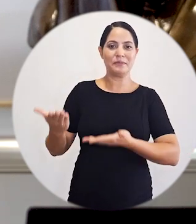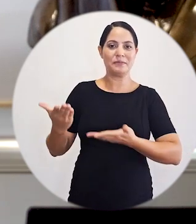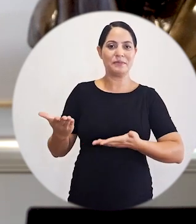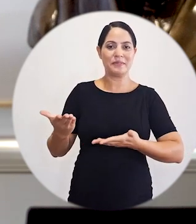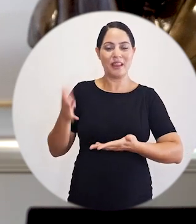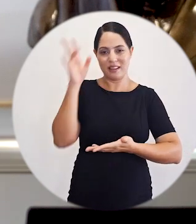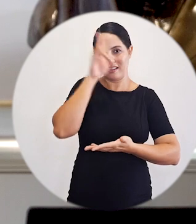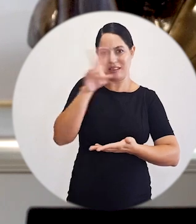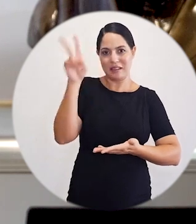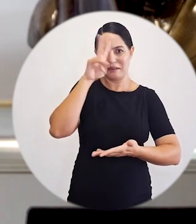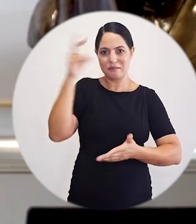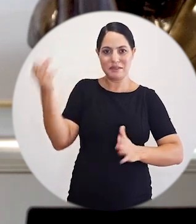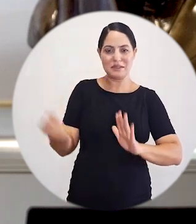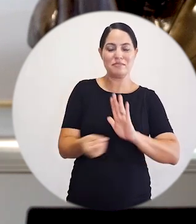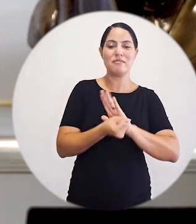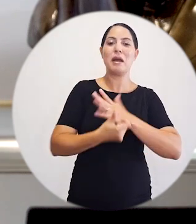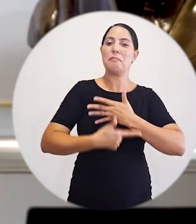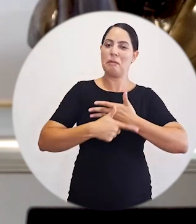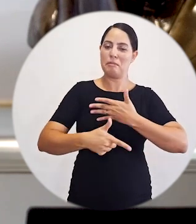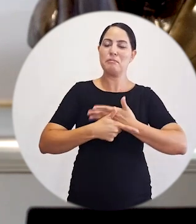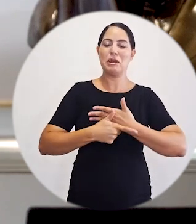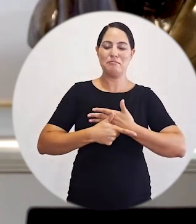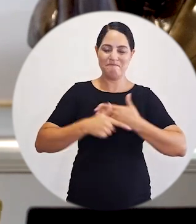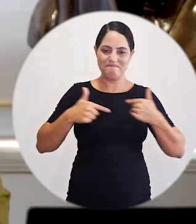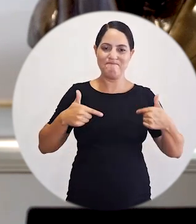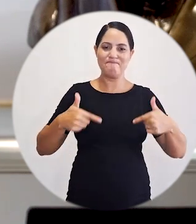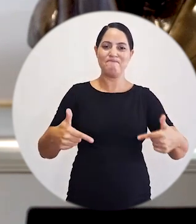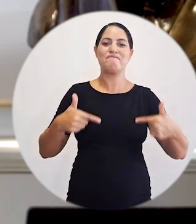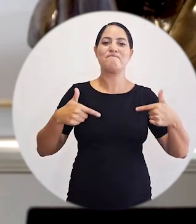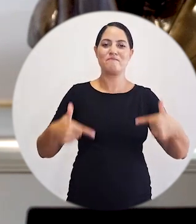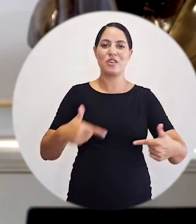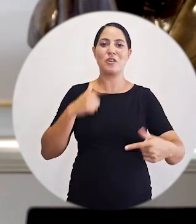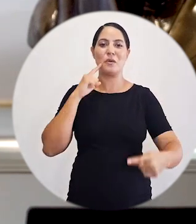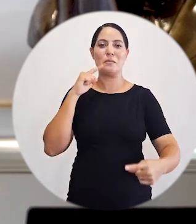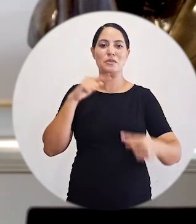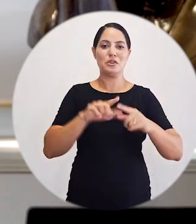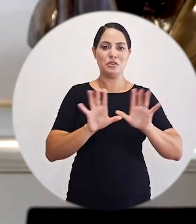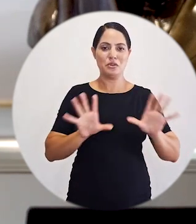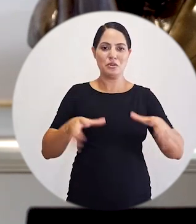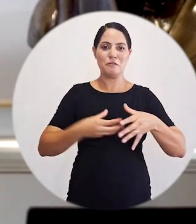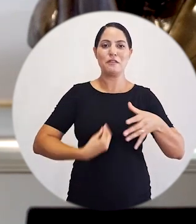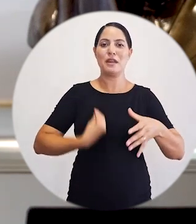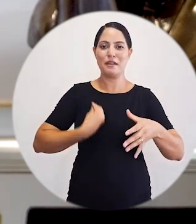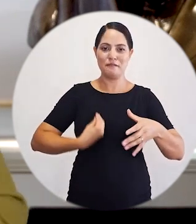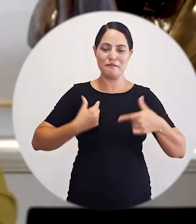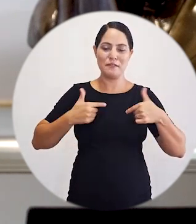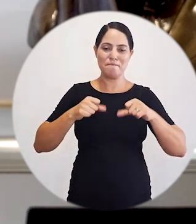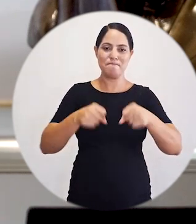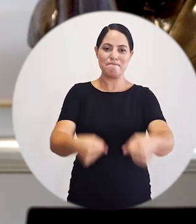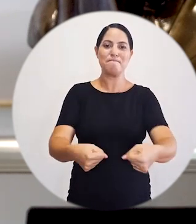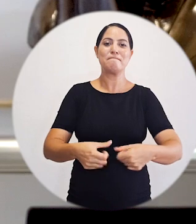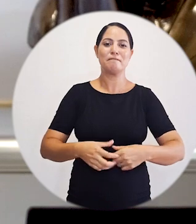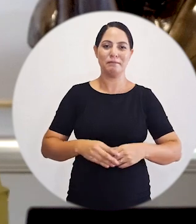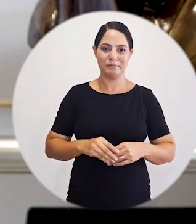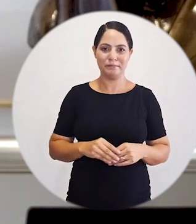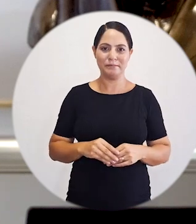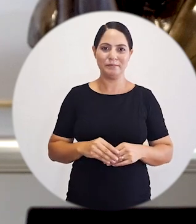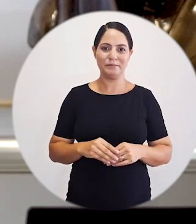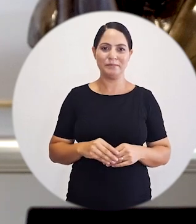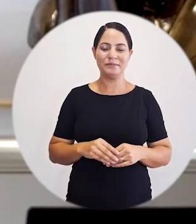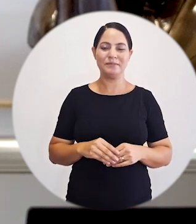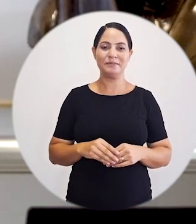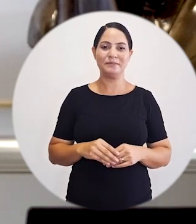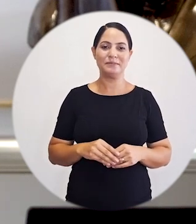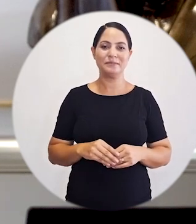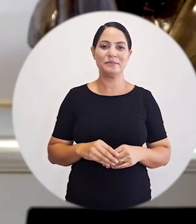Cultura do Piauí o busto de Esperança Garcia como forma de lembrança do papel que cumpriu com firmeza na defesa